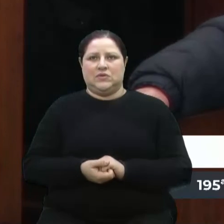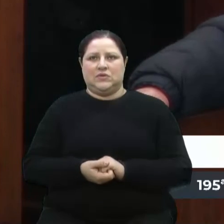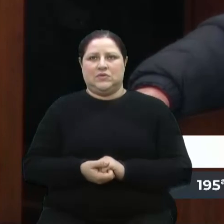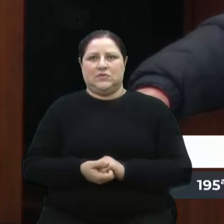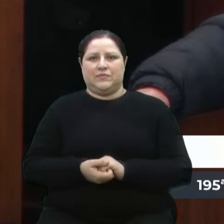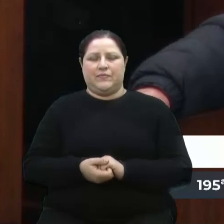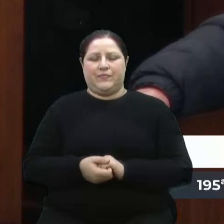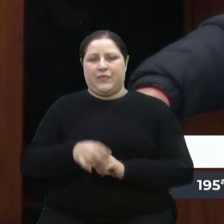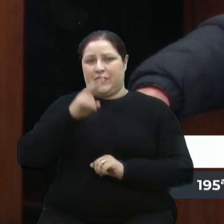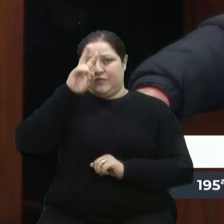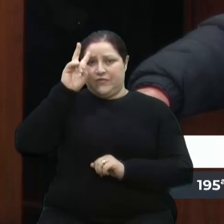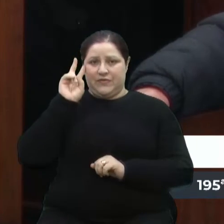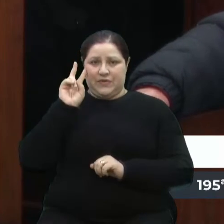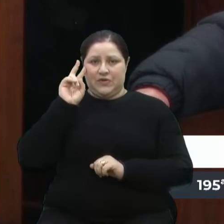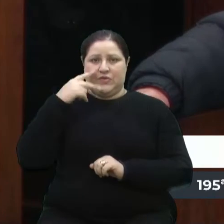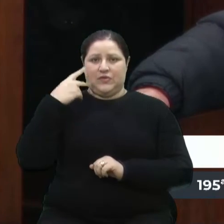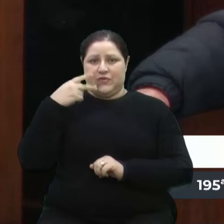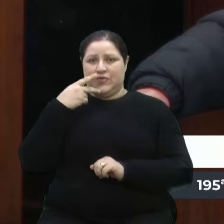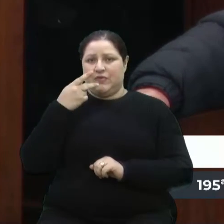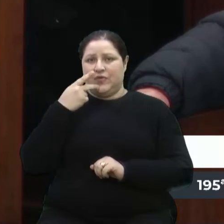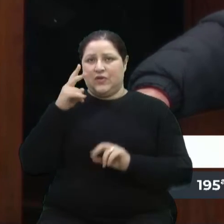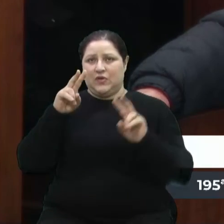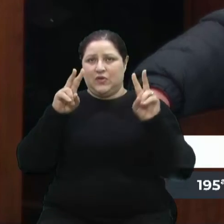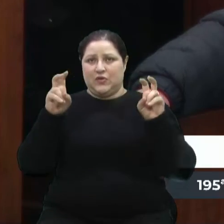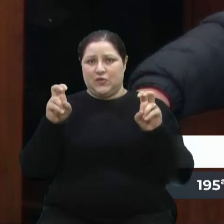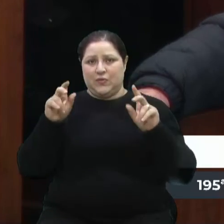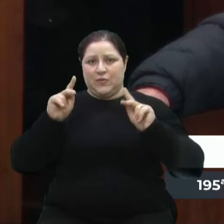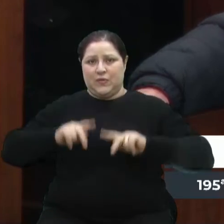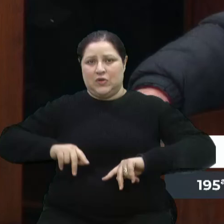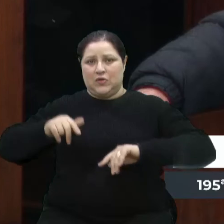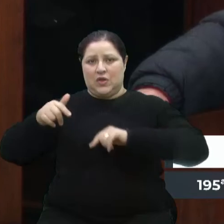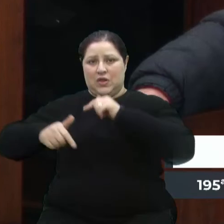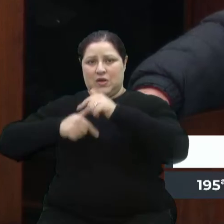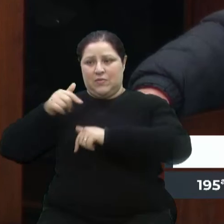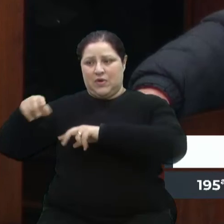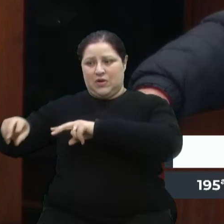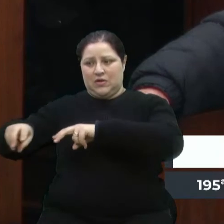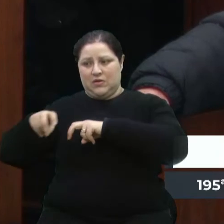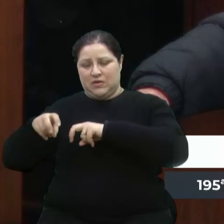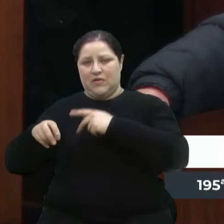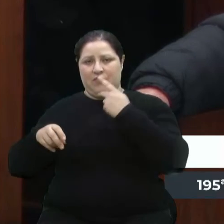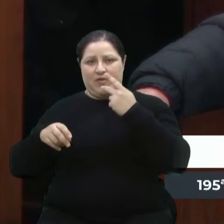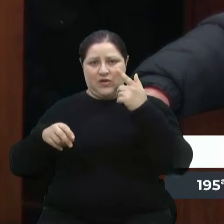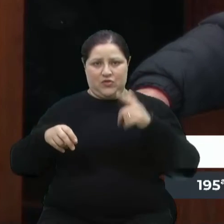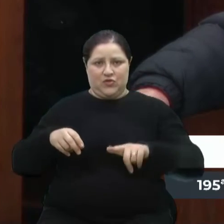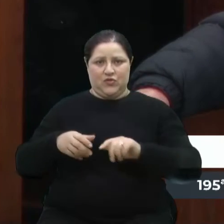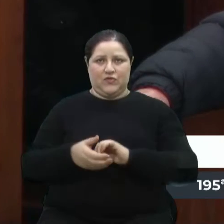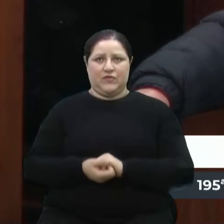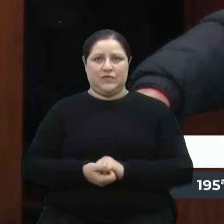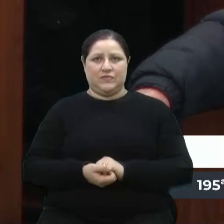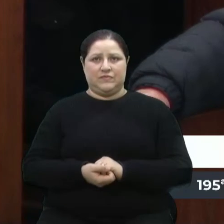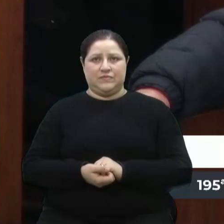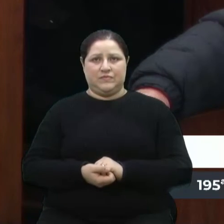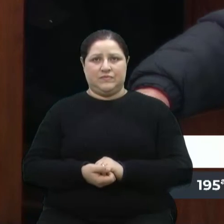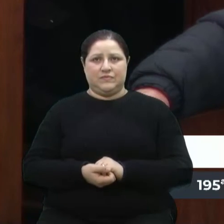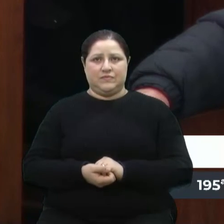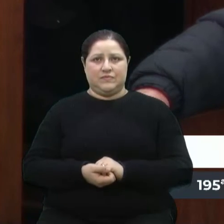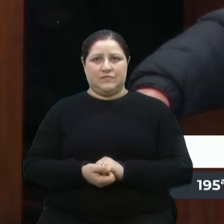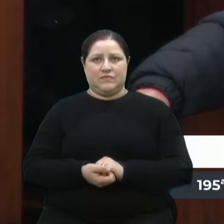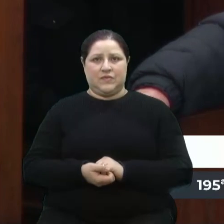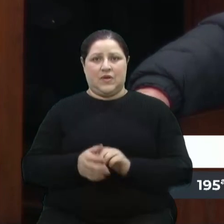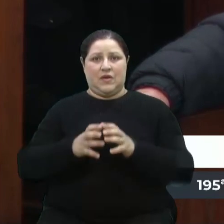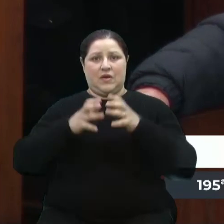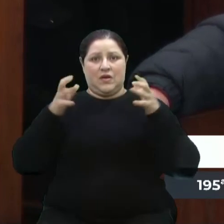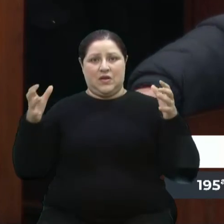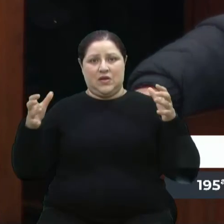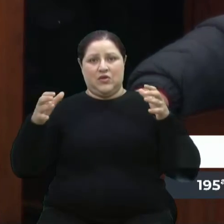questão do leite aqui do interior, eu quero reforçar dizendo aqui. Os grandes plantadores